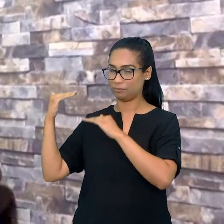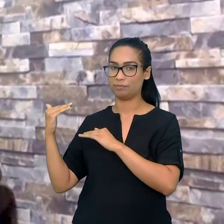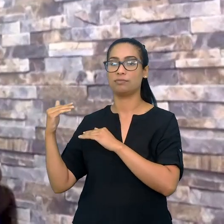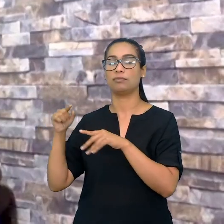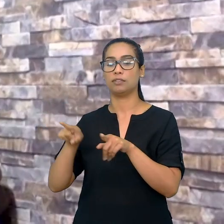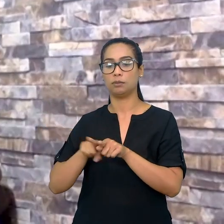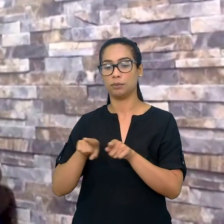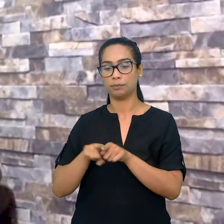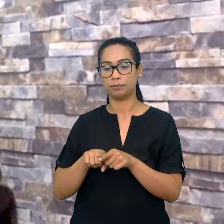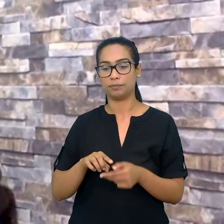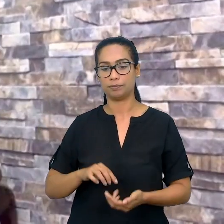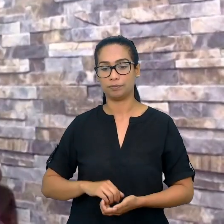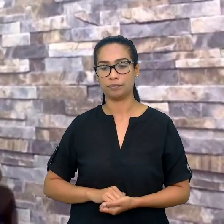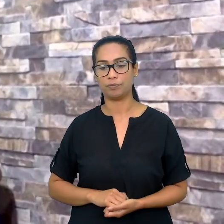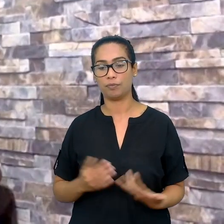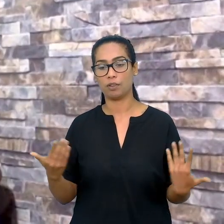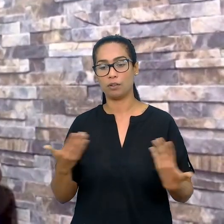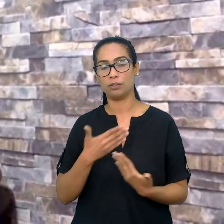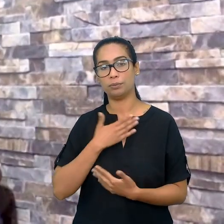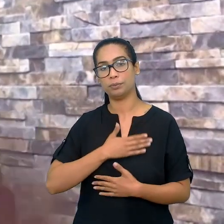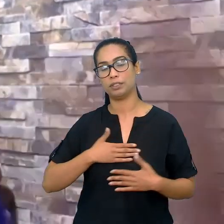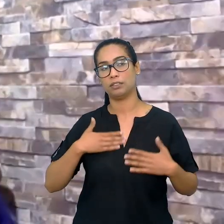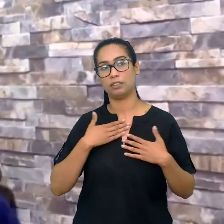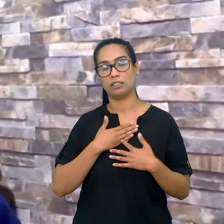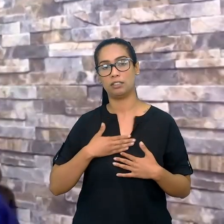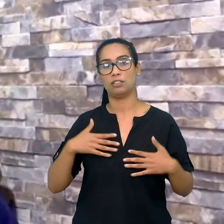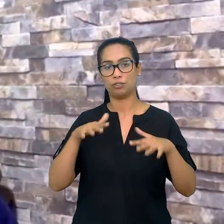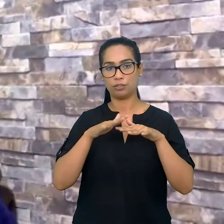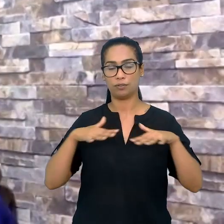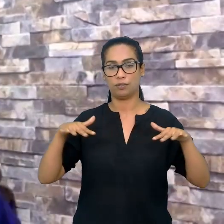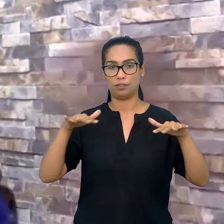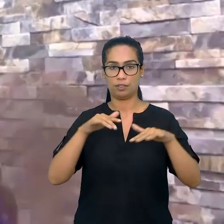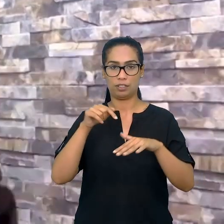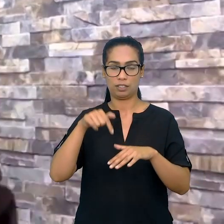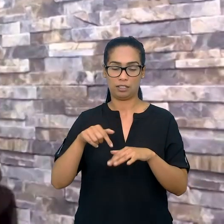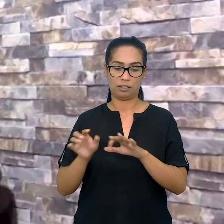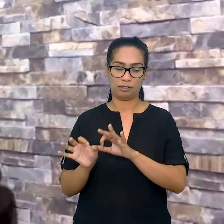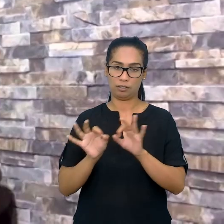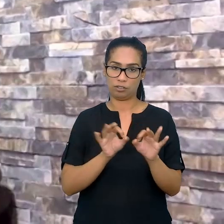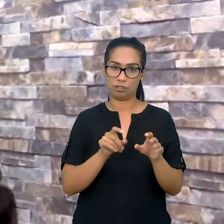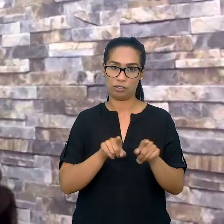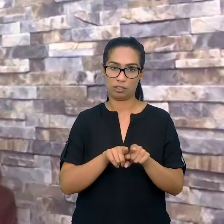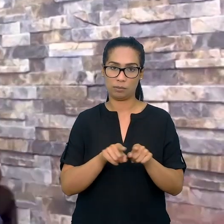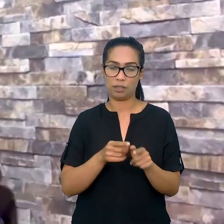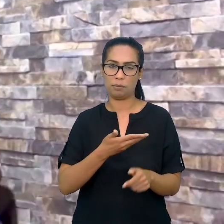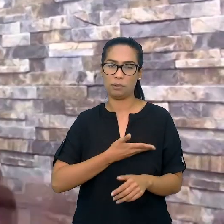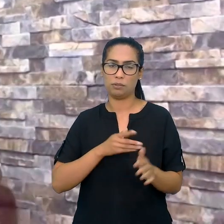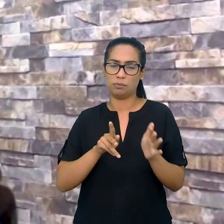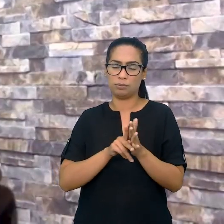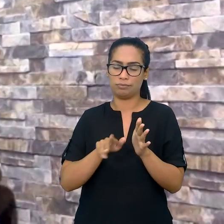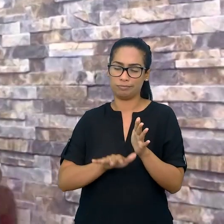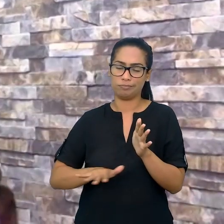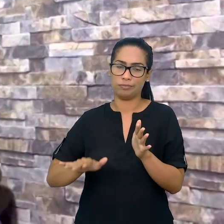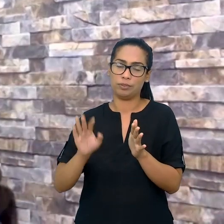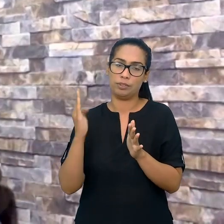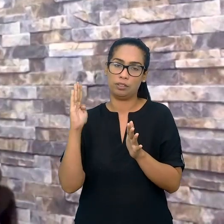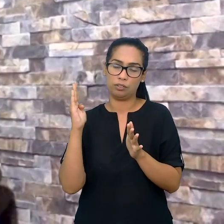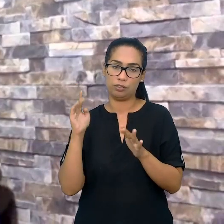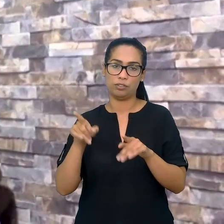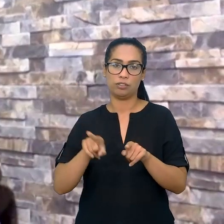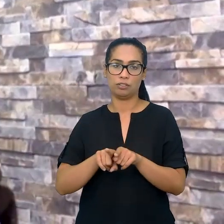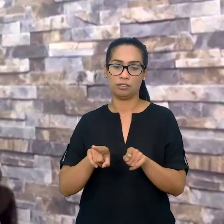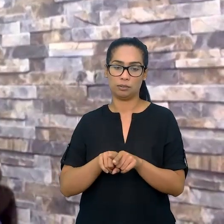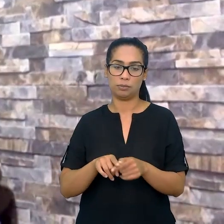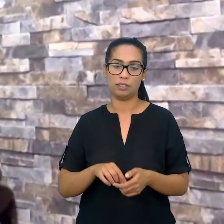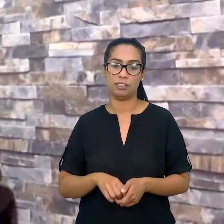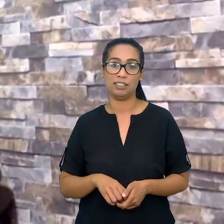poder estar aqui, né, com todos vocês, tanto com os meus colegas da Biologia, que sempre me acompanham, quanto hoje, né, com meus